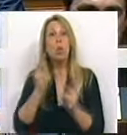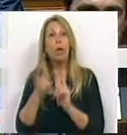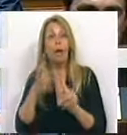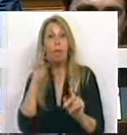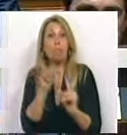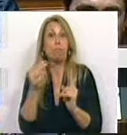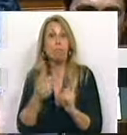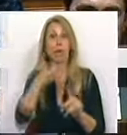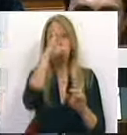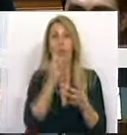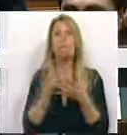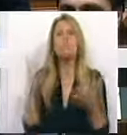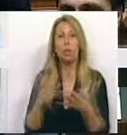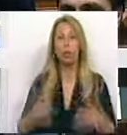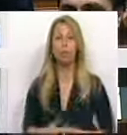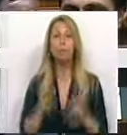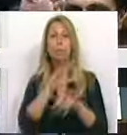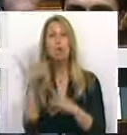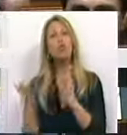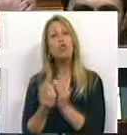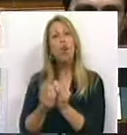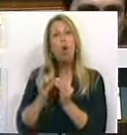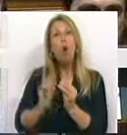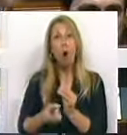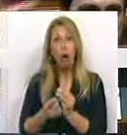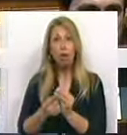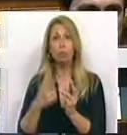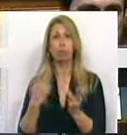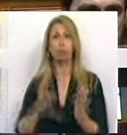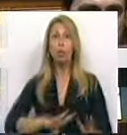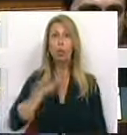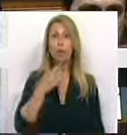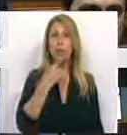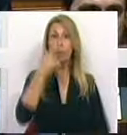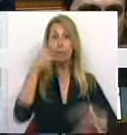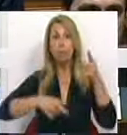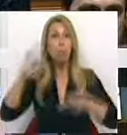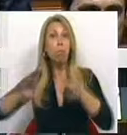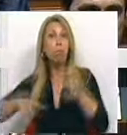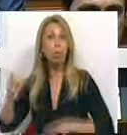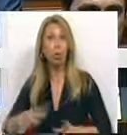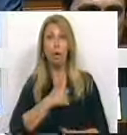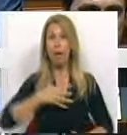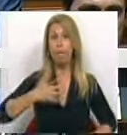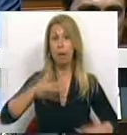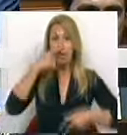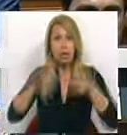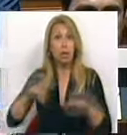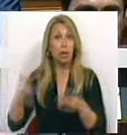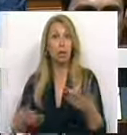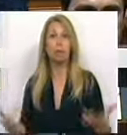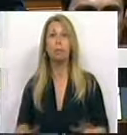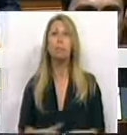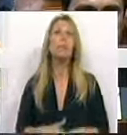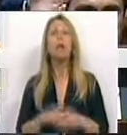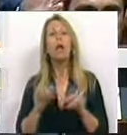Governo. A isto juntaram-se níveis históricos de confiança, quer de consumidores, quer de empresários. É, pois,